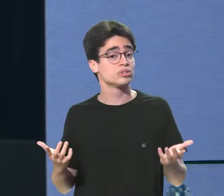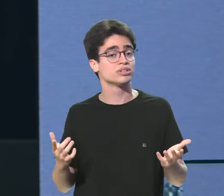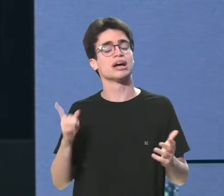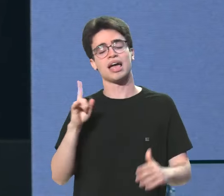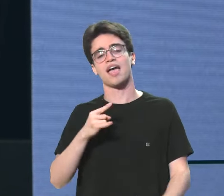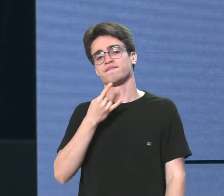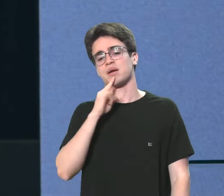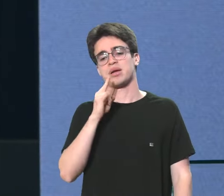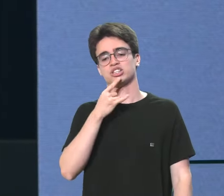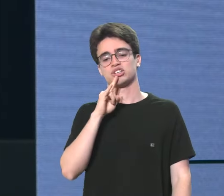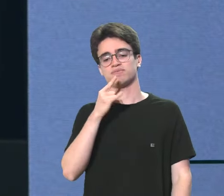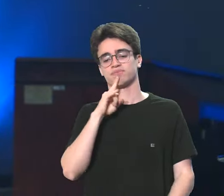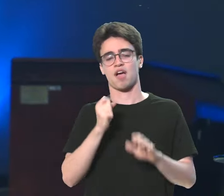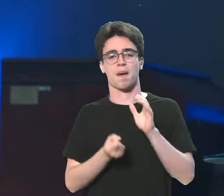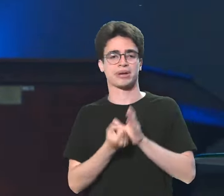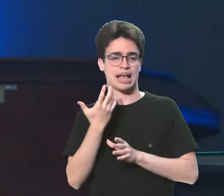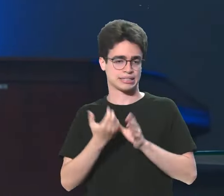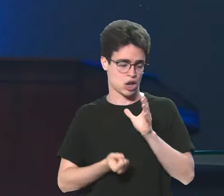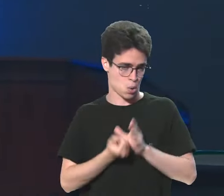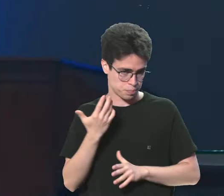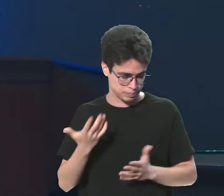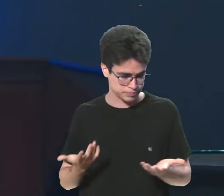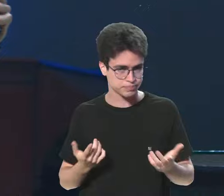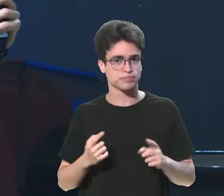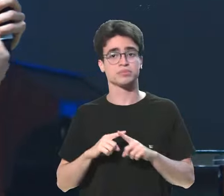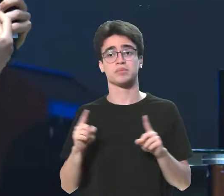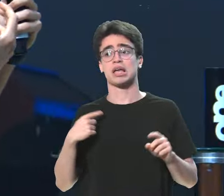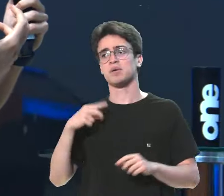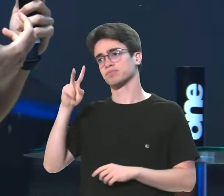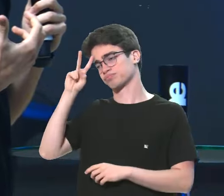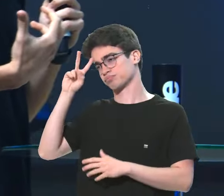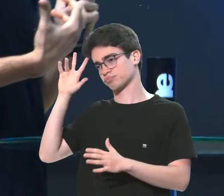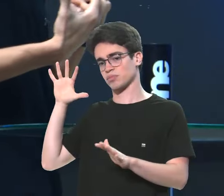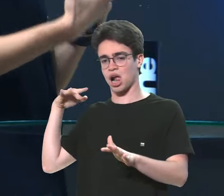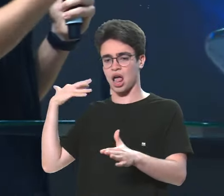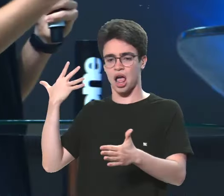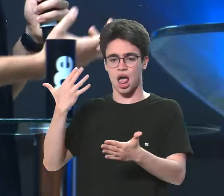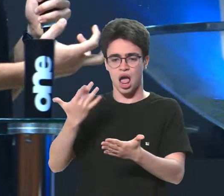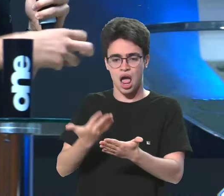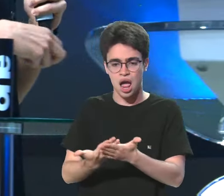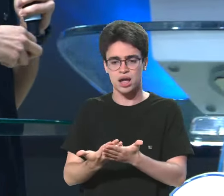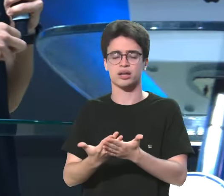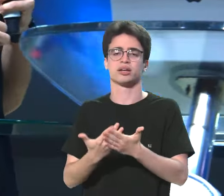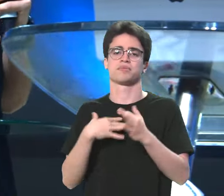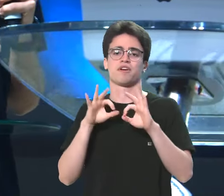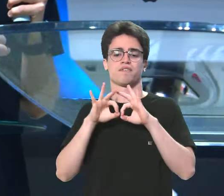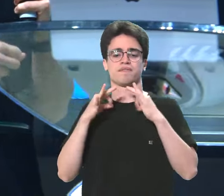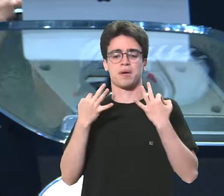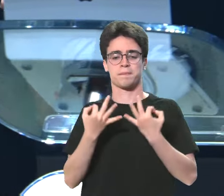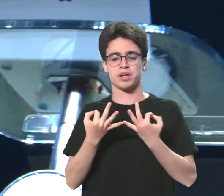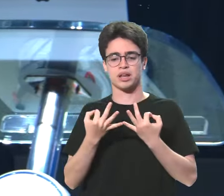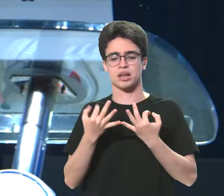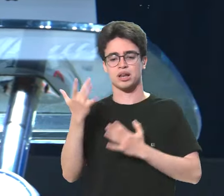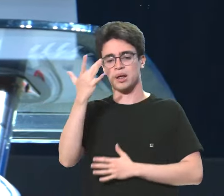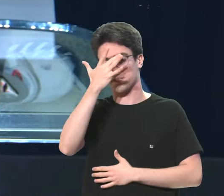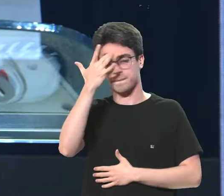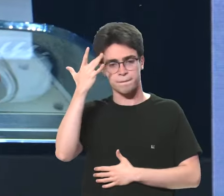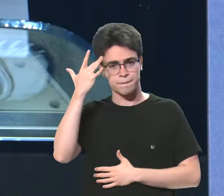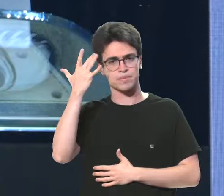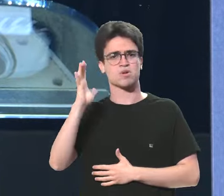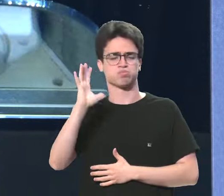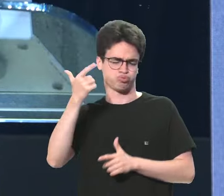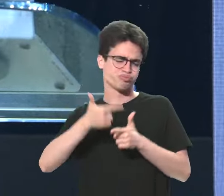de cerveja e particularmente na minha história eh existem pessoas que que tiveram muitos